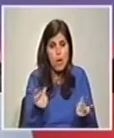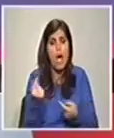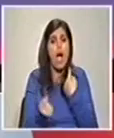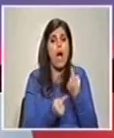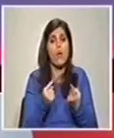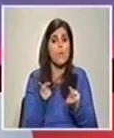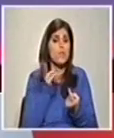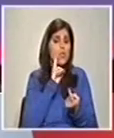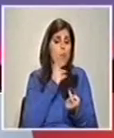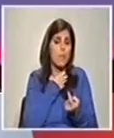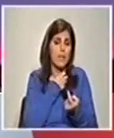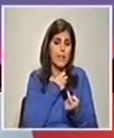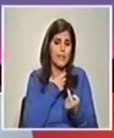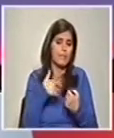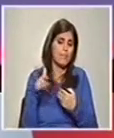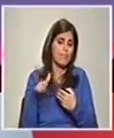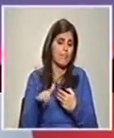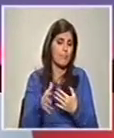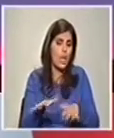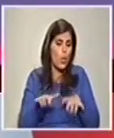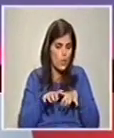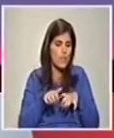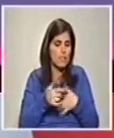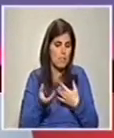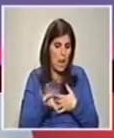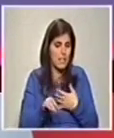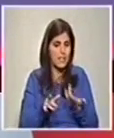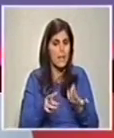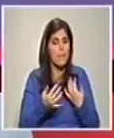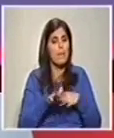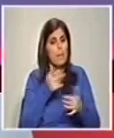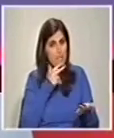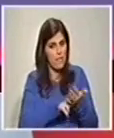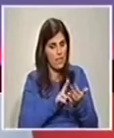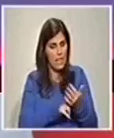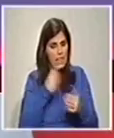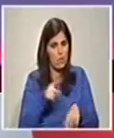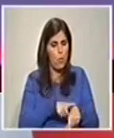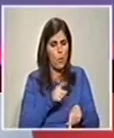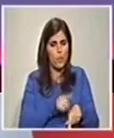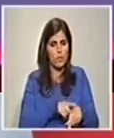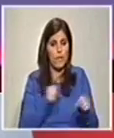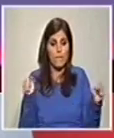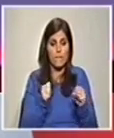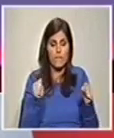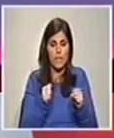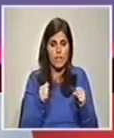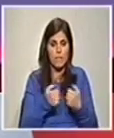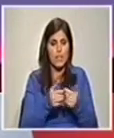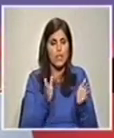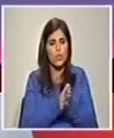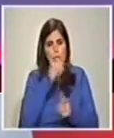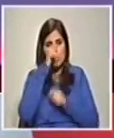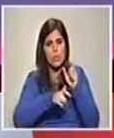ajudou a voltar a ser mais egoístas. Mas a verdade é que houve ali um momento de pânico e toda a gente teve que se